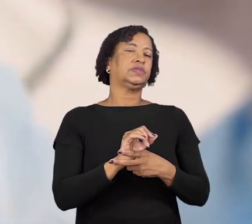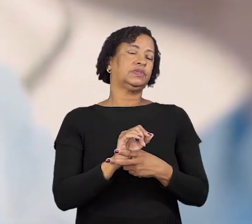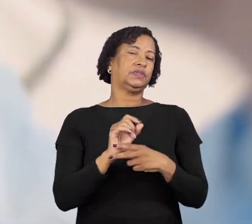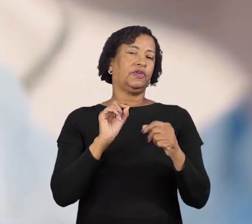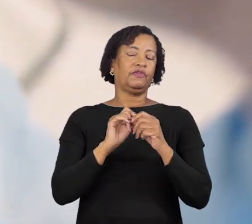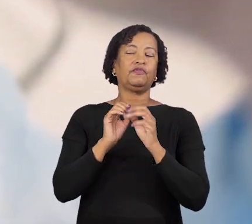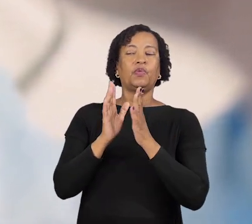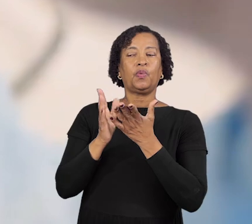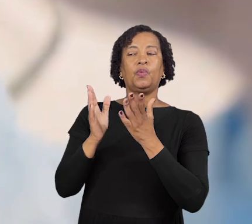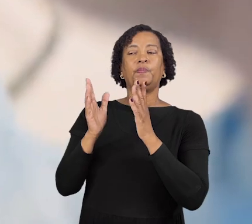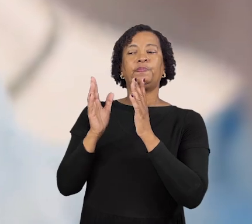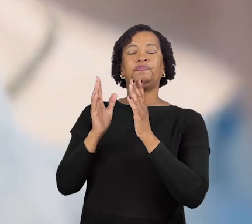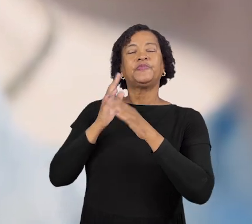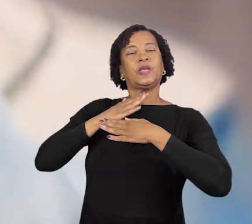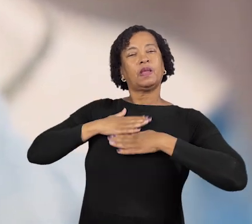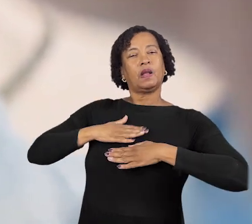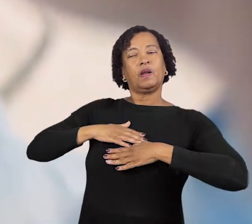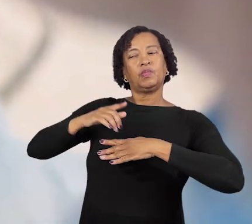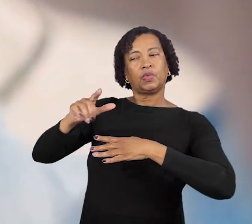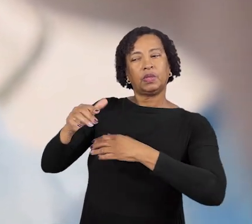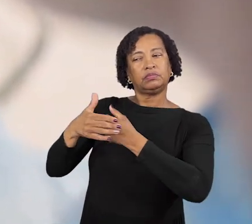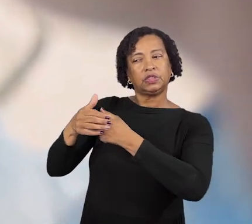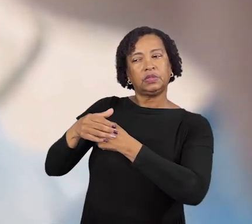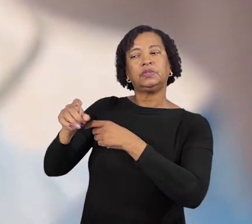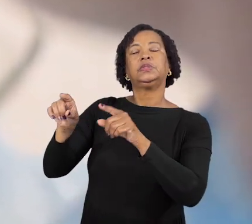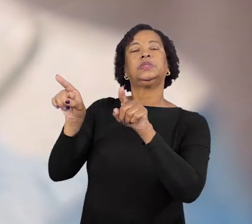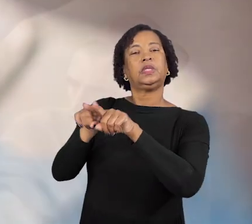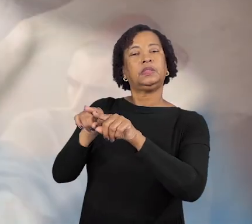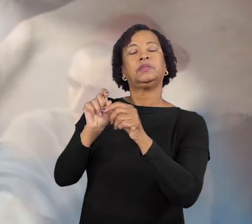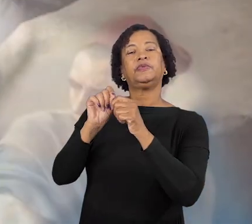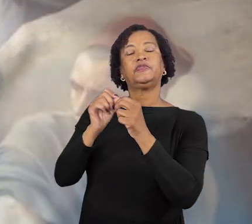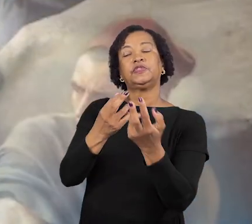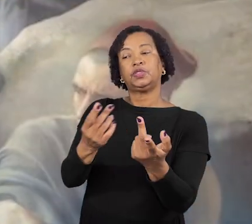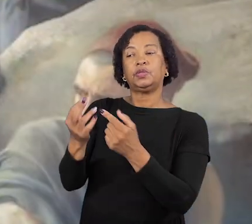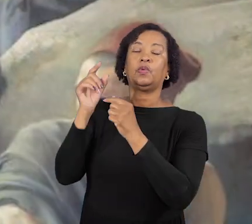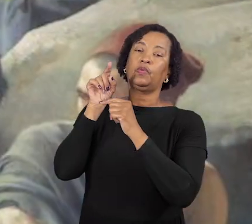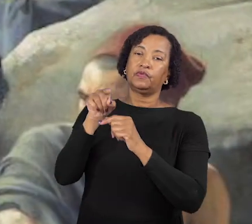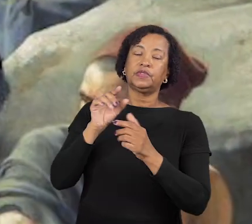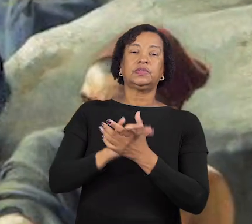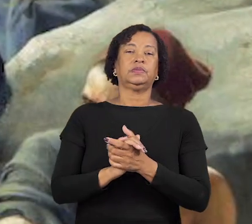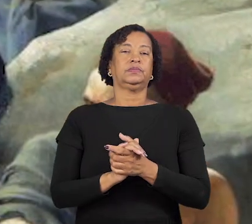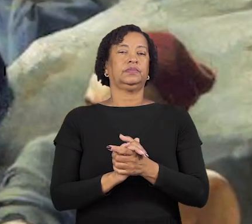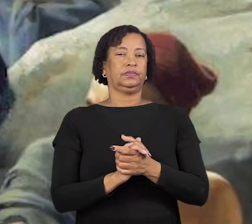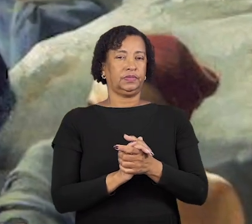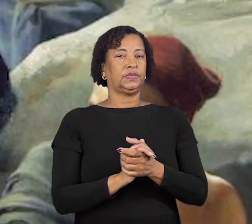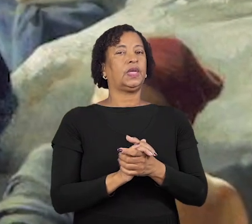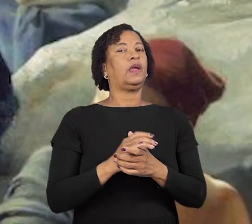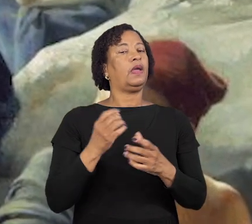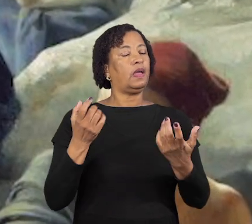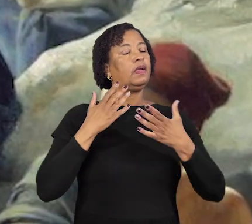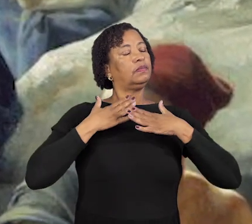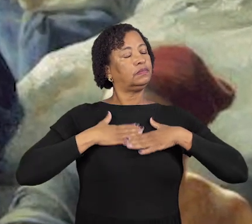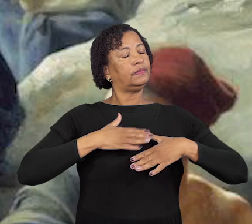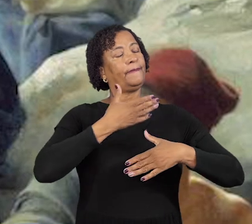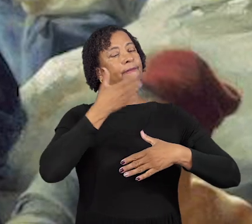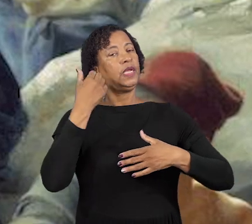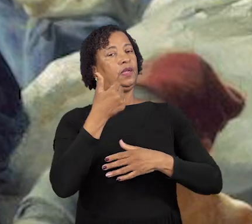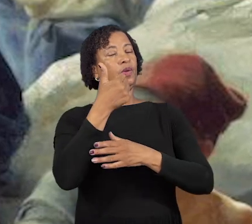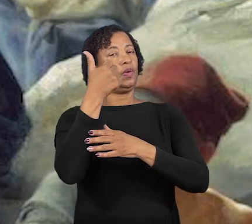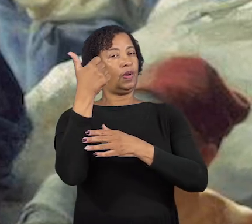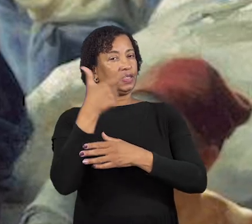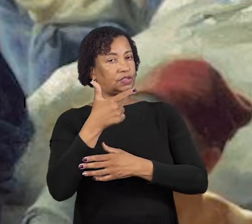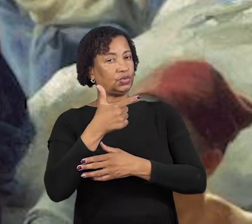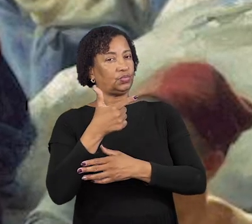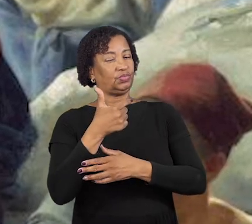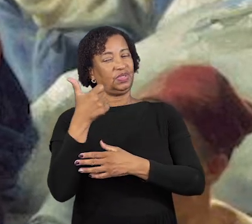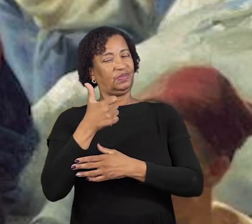uma lente telescópica, eles usarão essa mesma lente com você. E essa segunda situação é muito mais confortável do que a